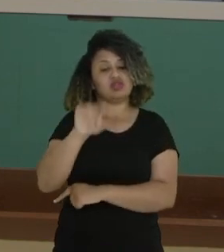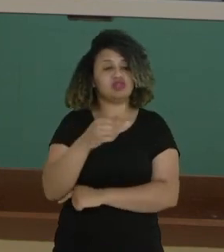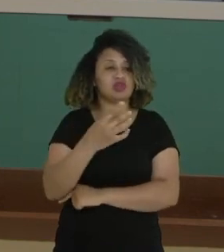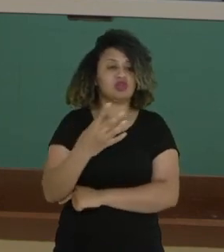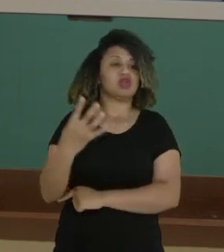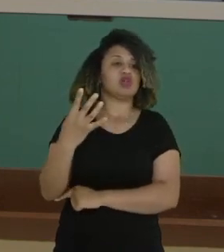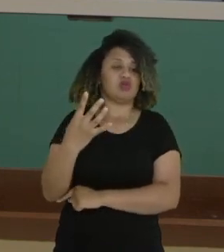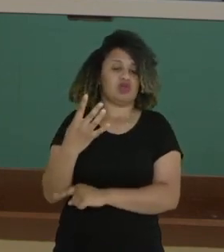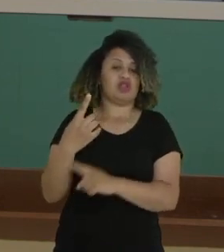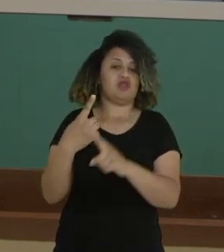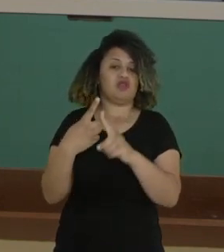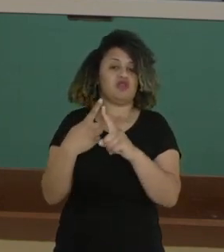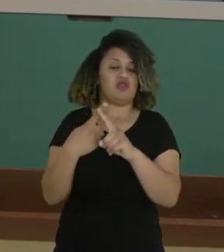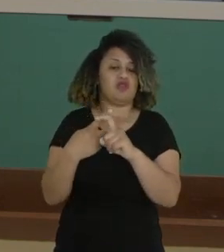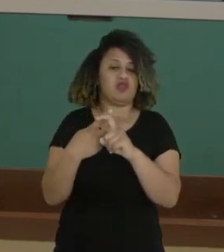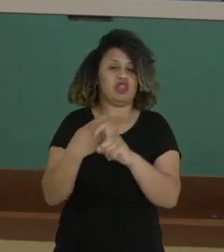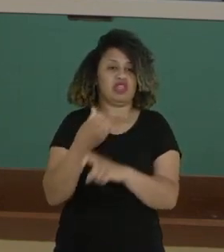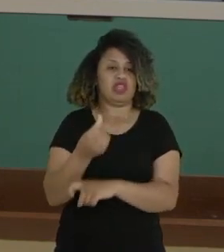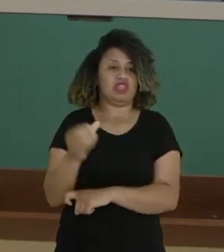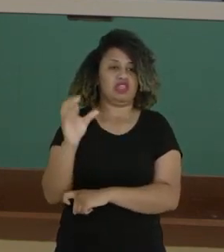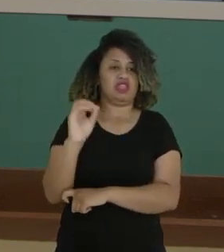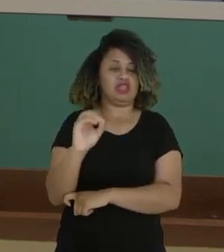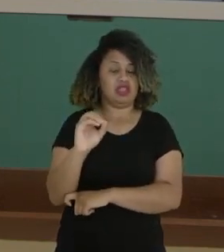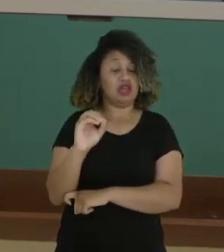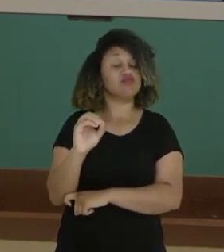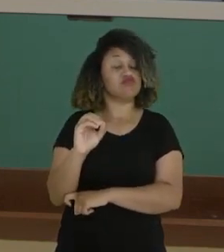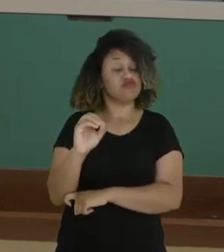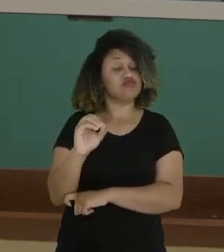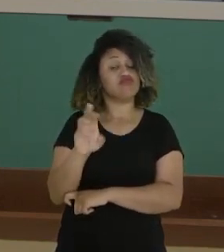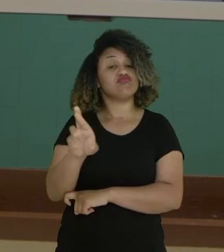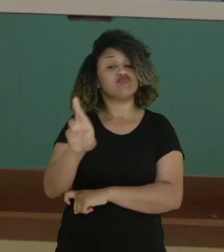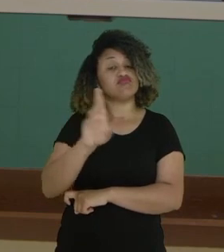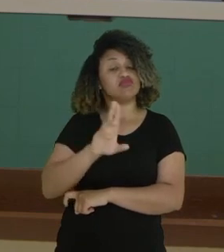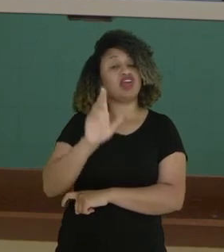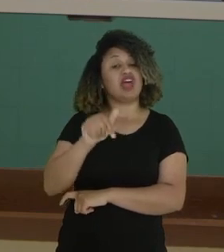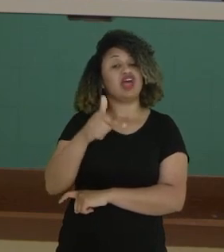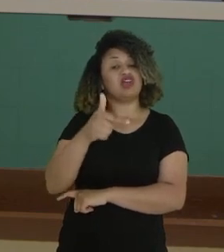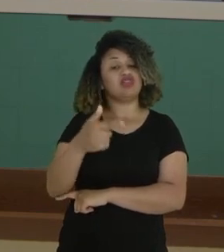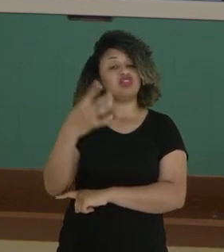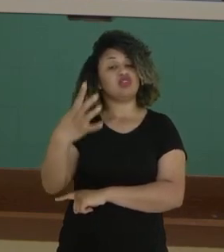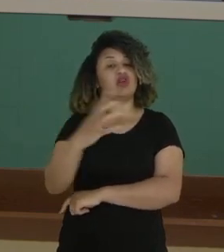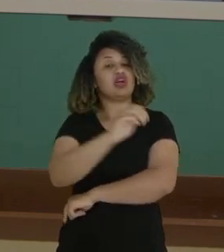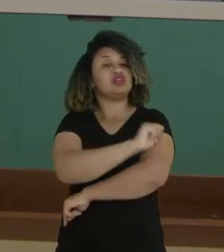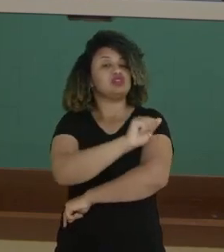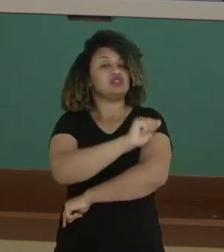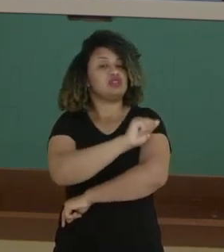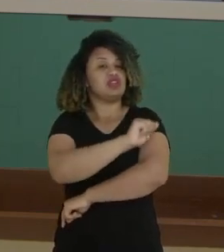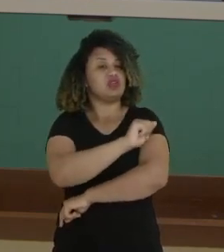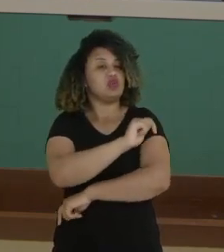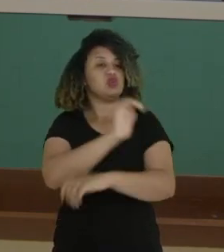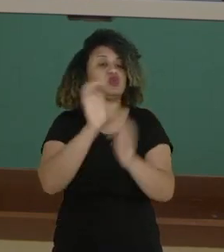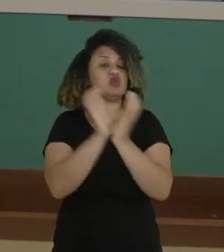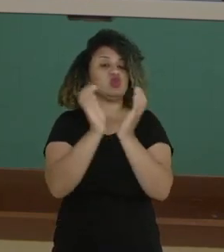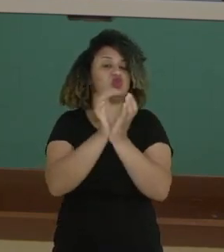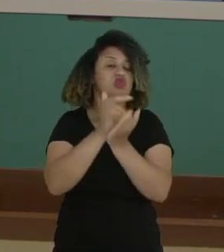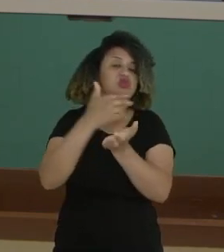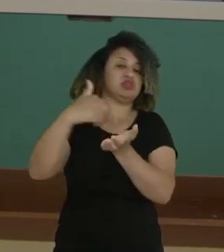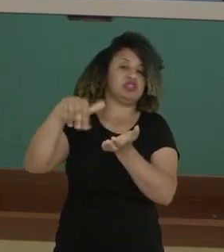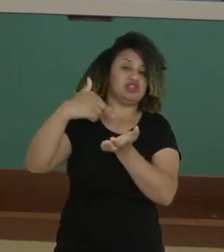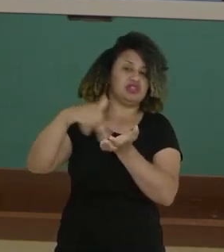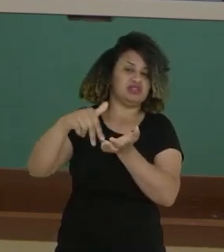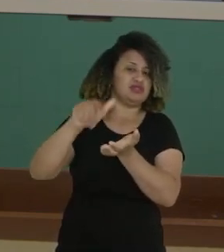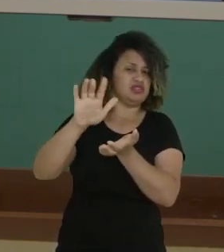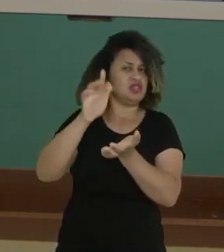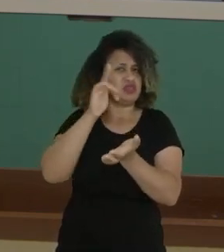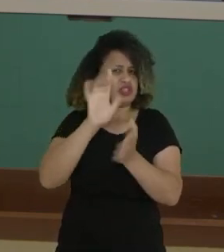0,4. Então, é só multiplicar o total por 0,4, ó. 24 alunos estão na dança. Já